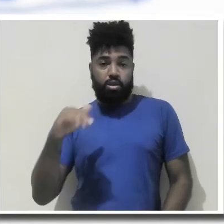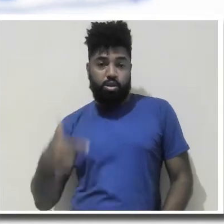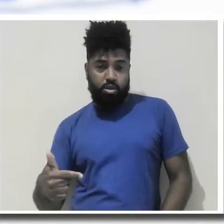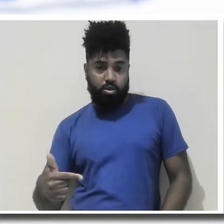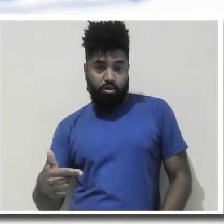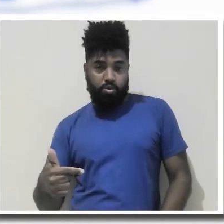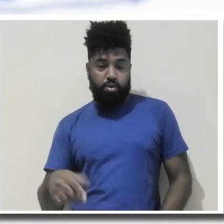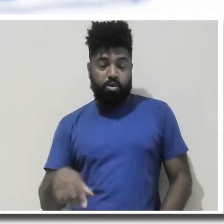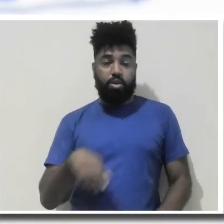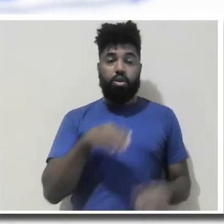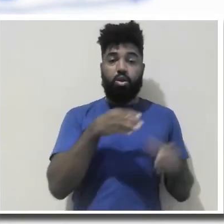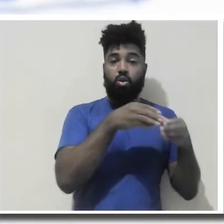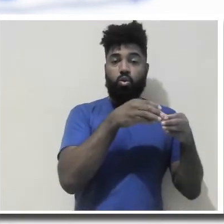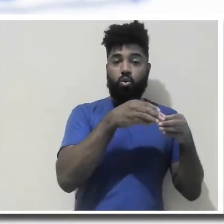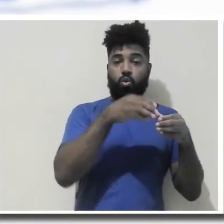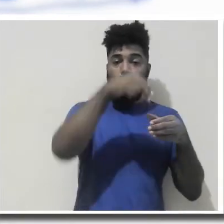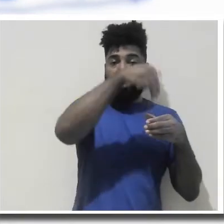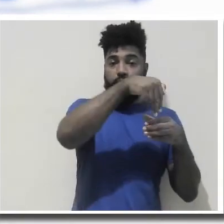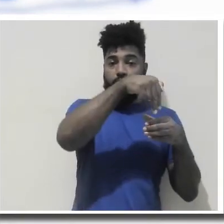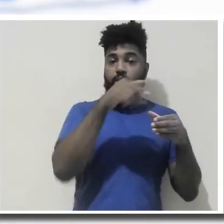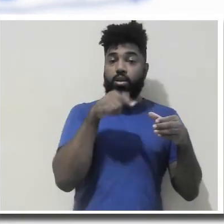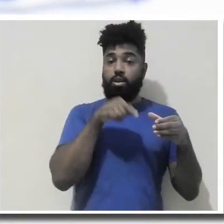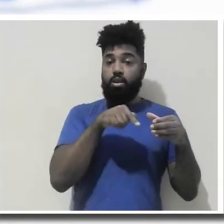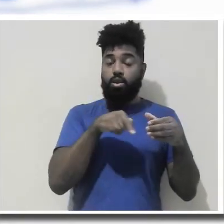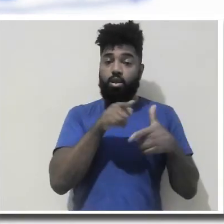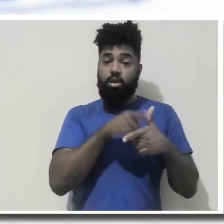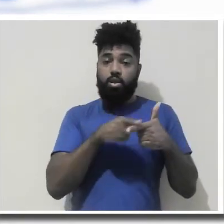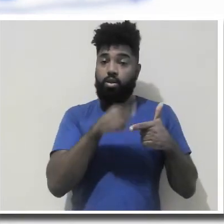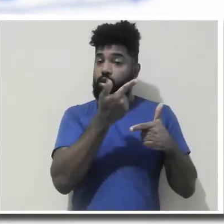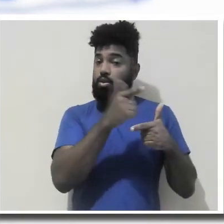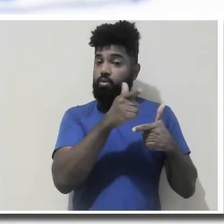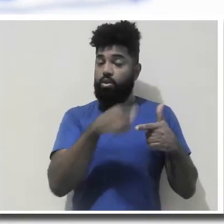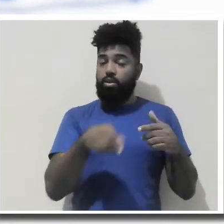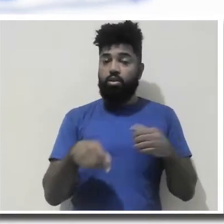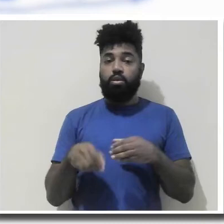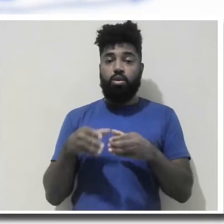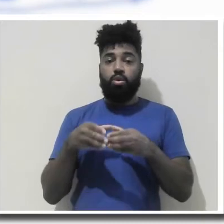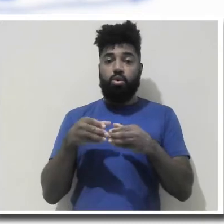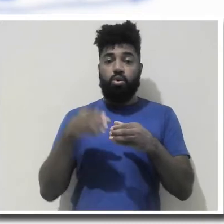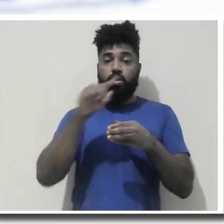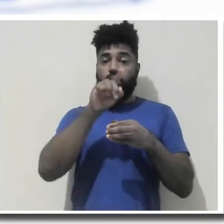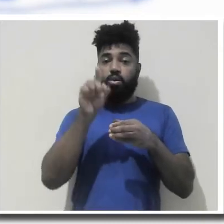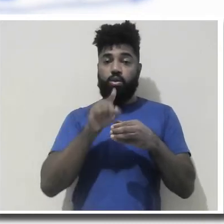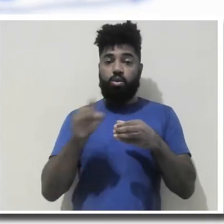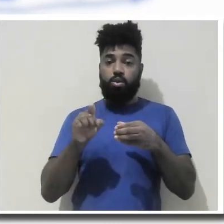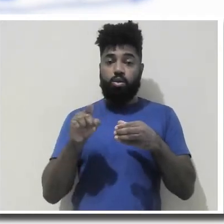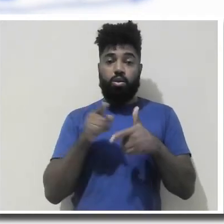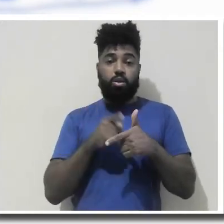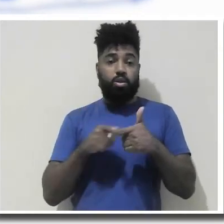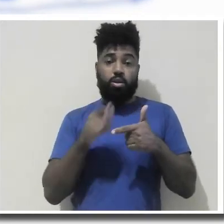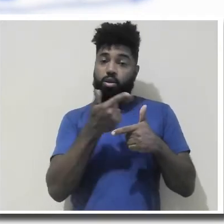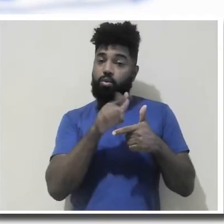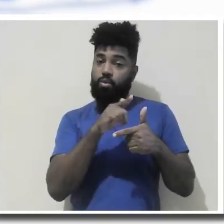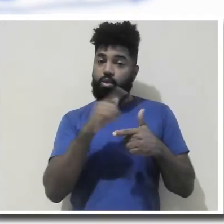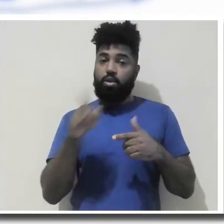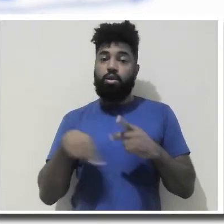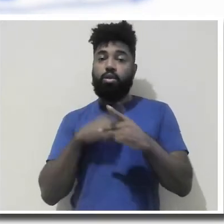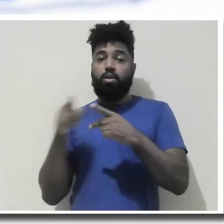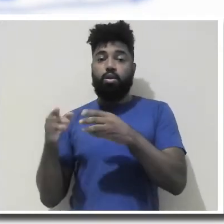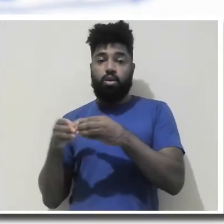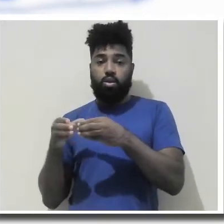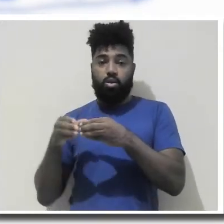nem no conjunto dos inteiros. Então necessitamos aí de uma extensão de conjuntos